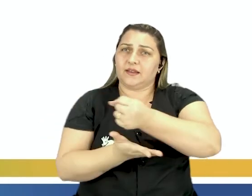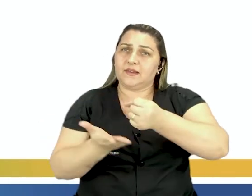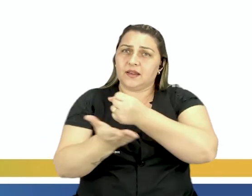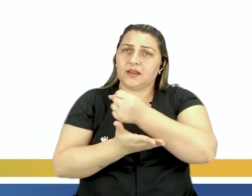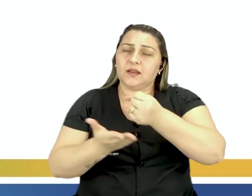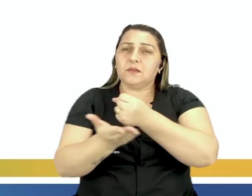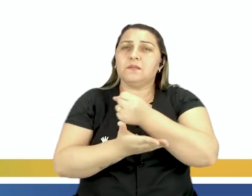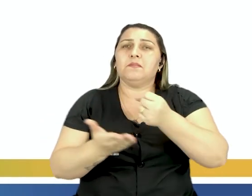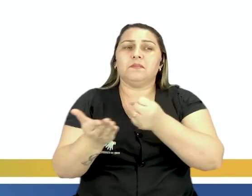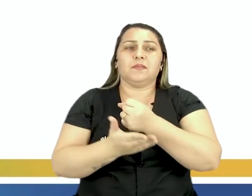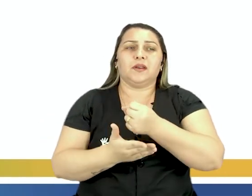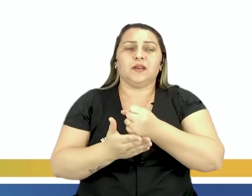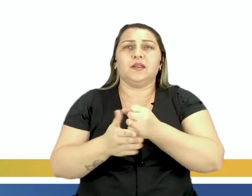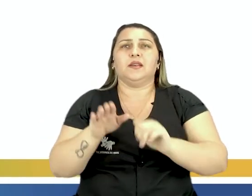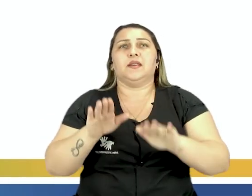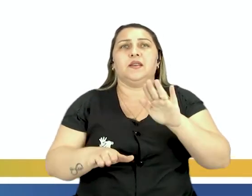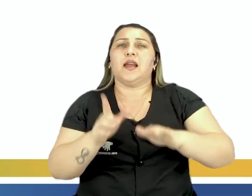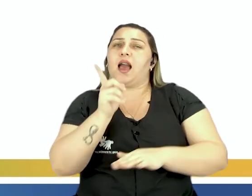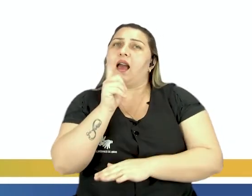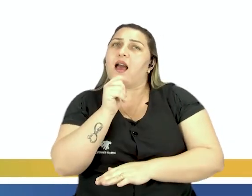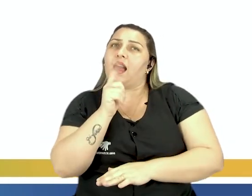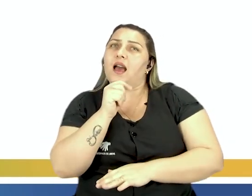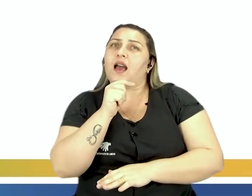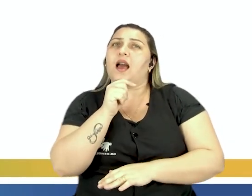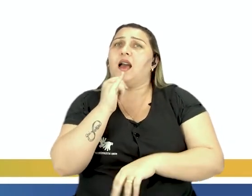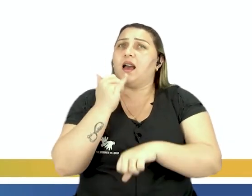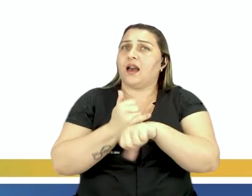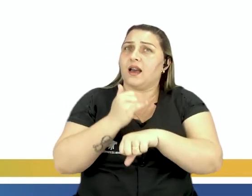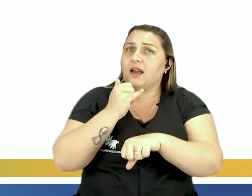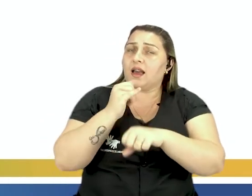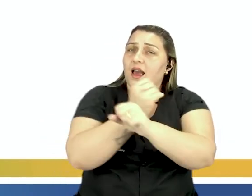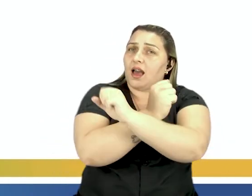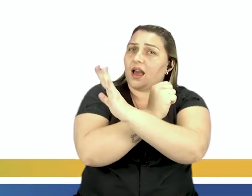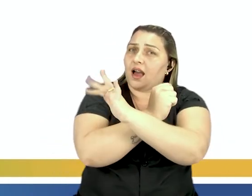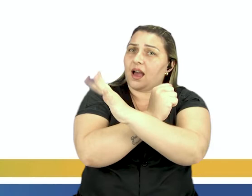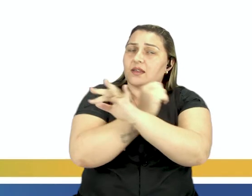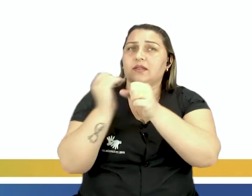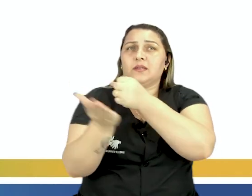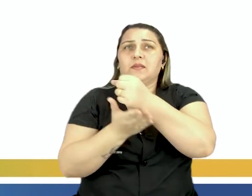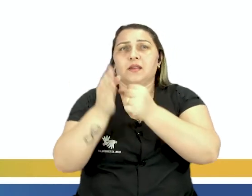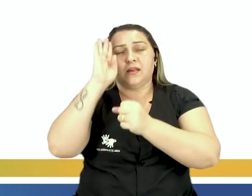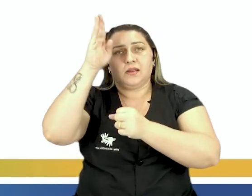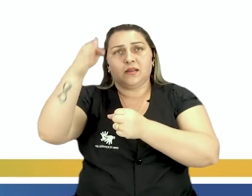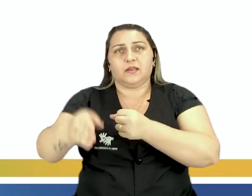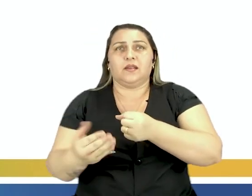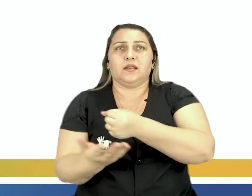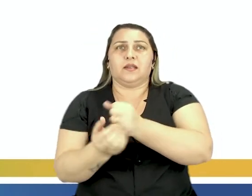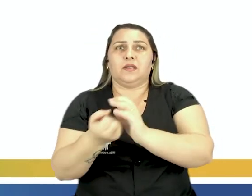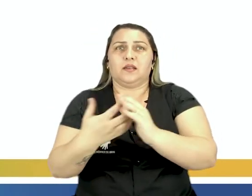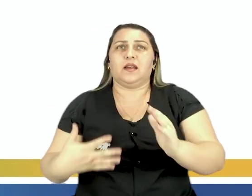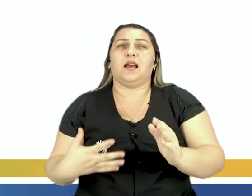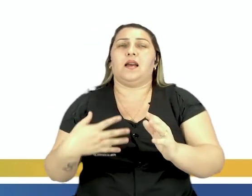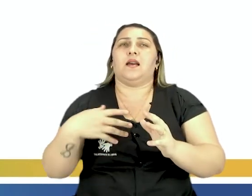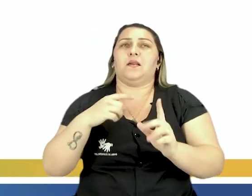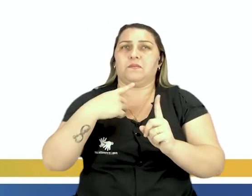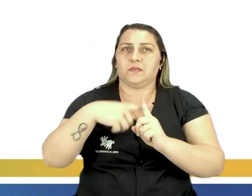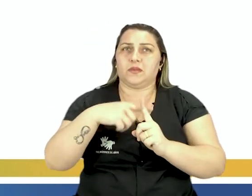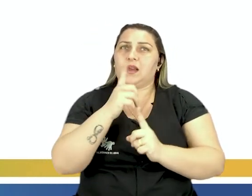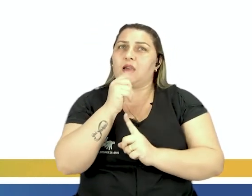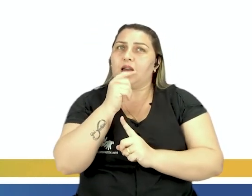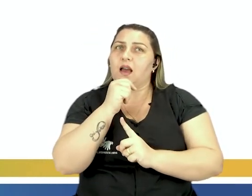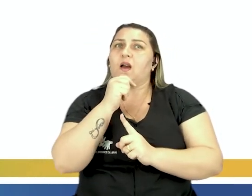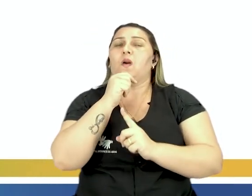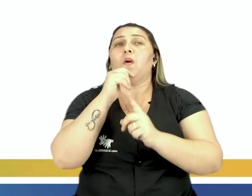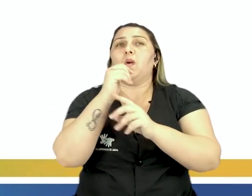de quando reage com substâncias, como a água, ácido e base. Suas principais características são: reage com a água, com